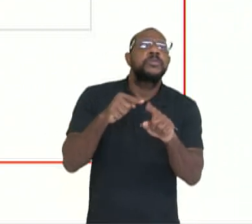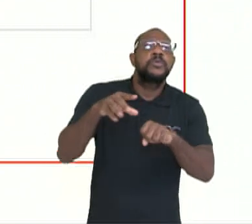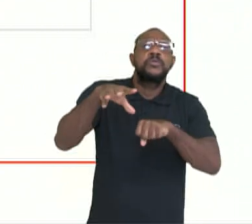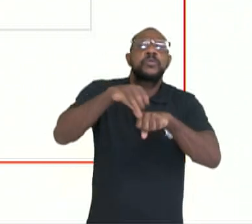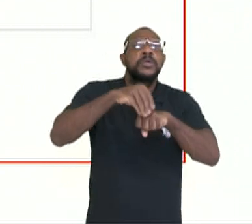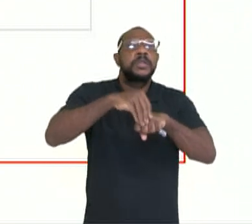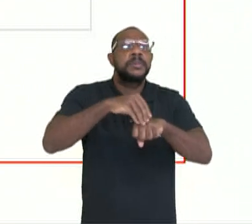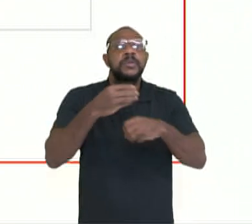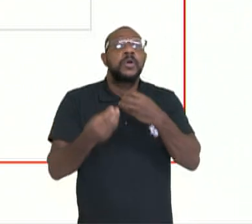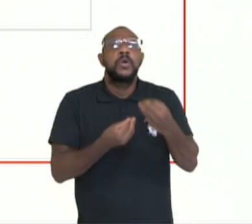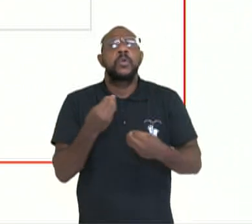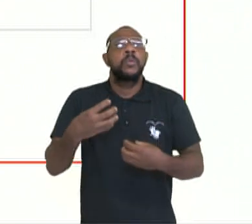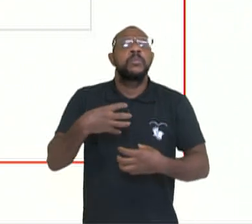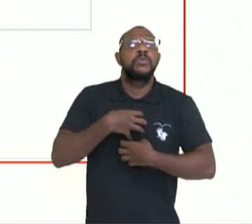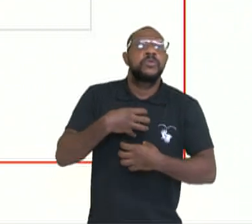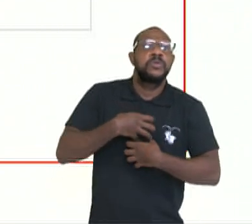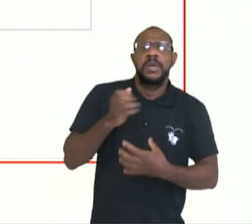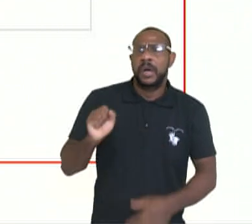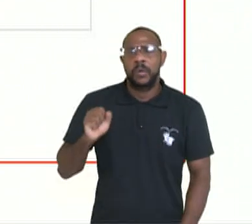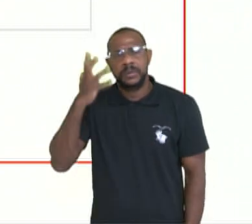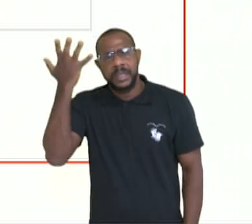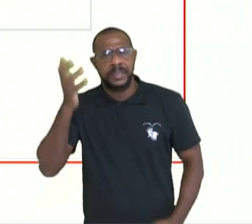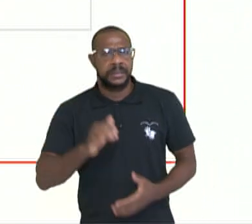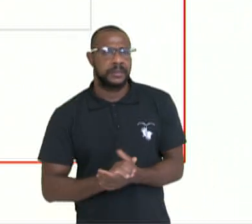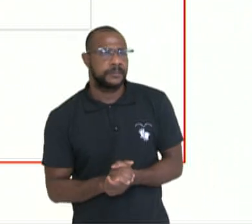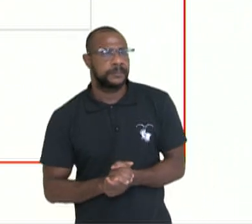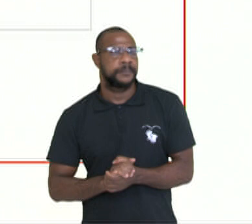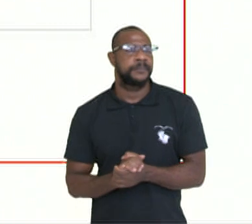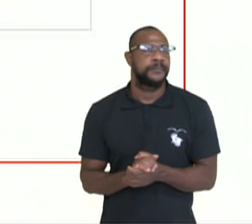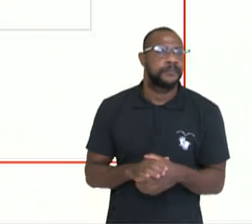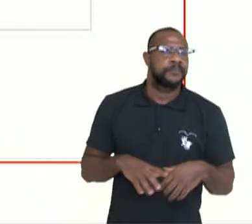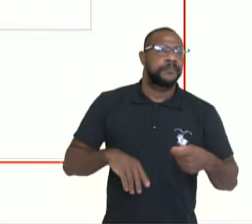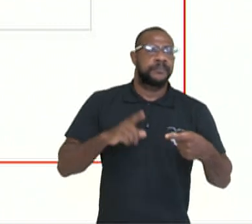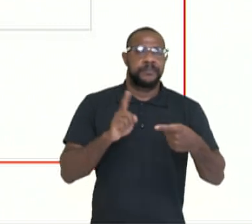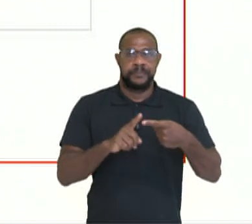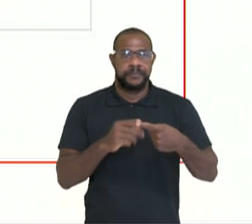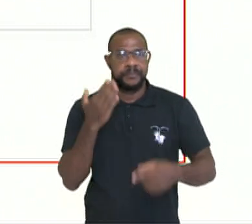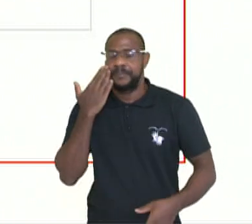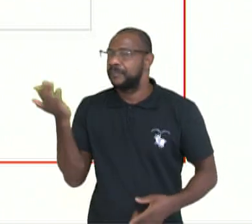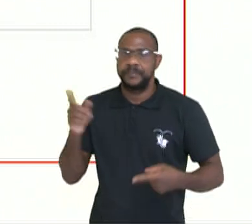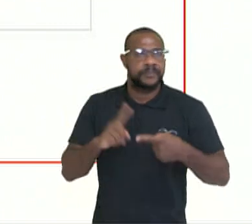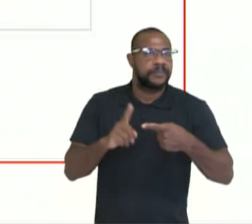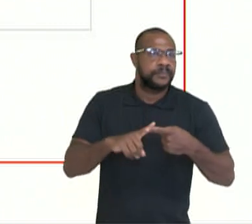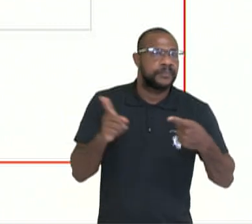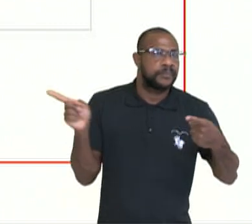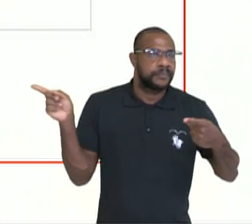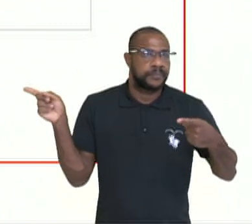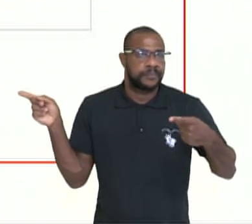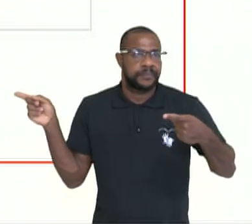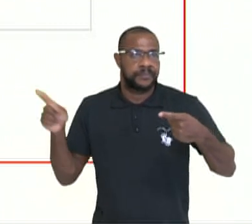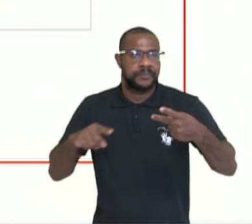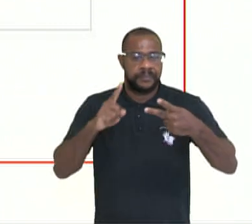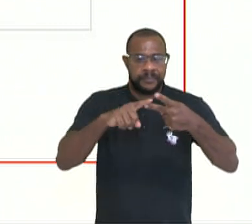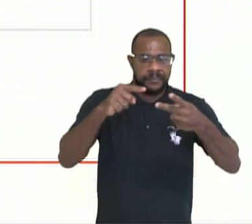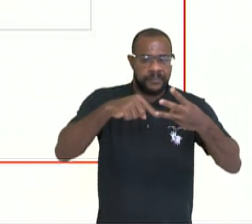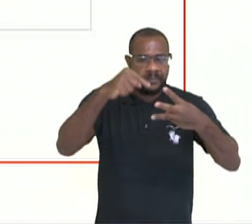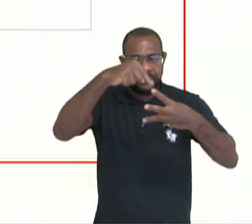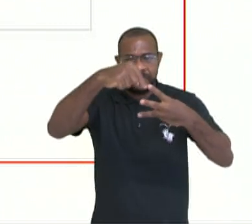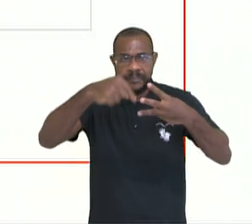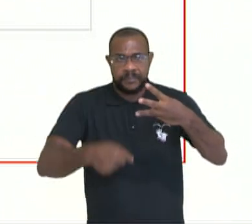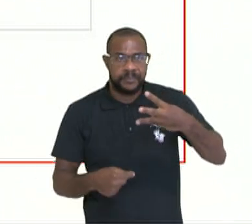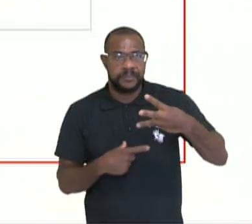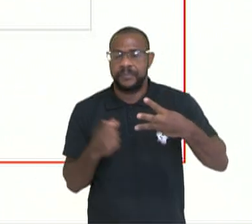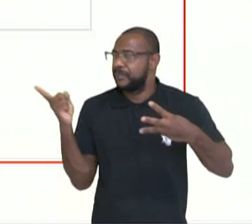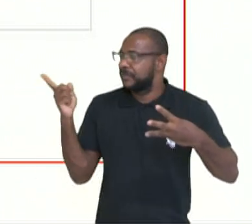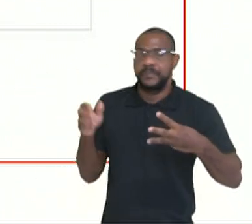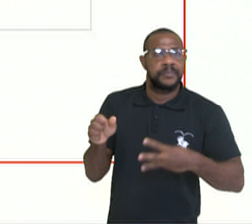da forma com que o conhecimento acontece, nós temos tipos dele. Então, aqui nós podemos ver ceticismo e dogmatismo como duas áreas